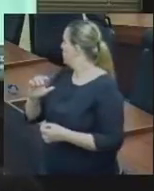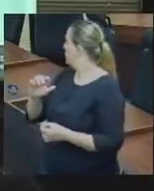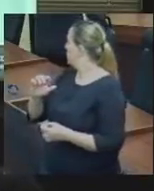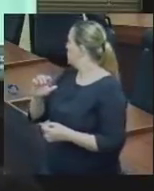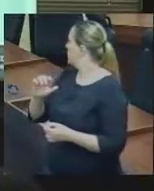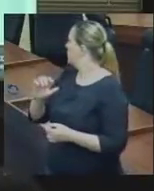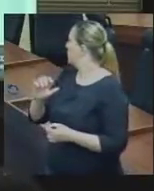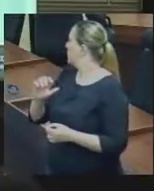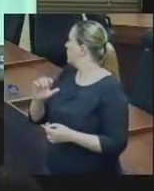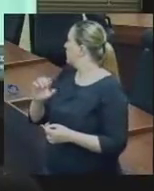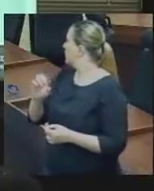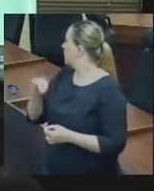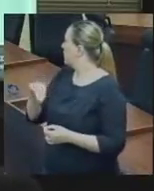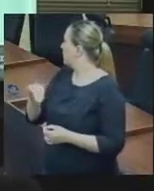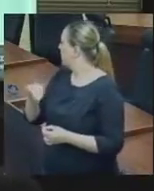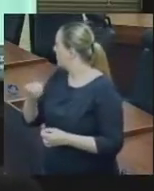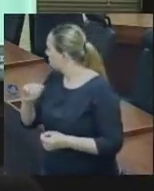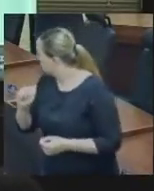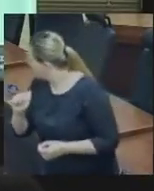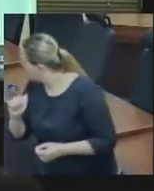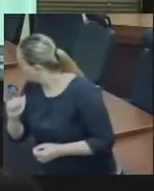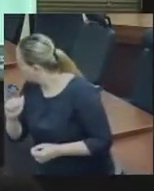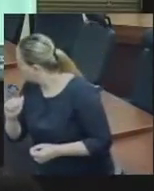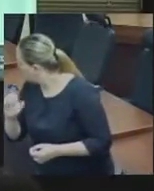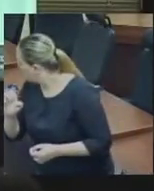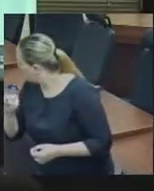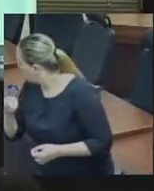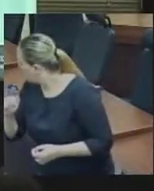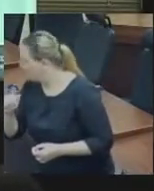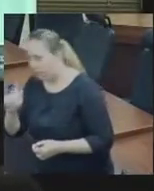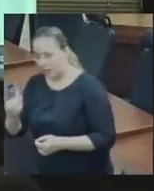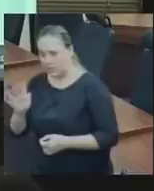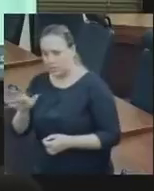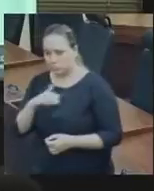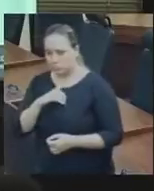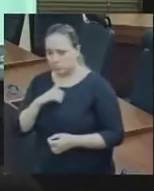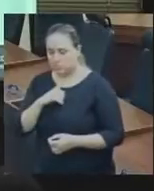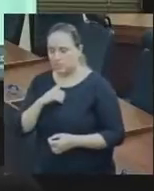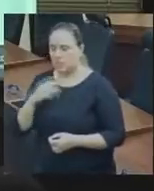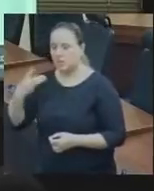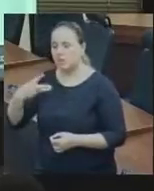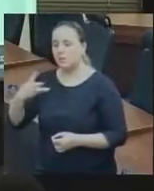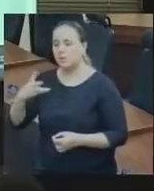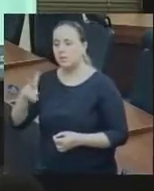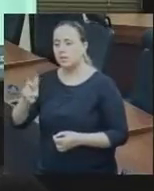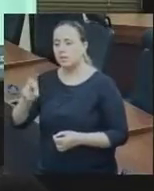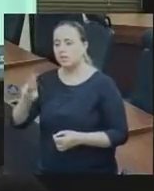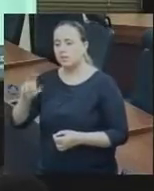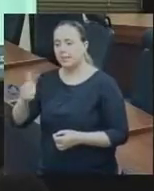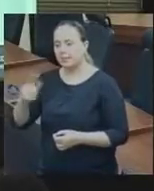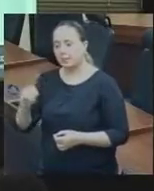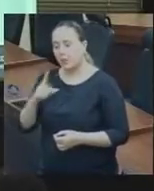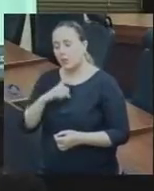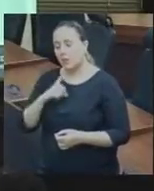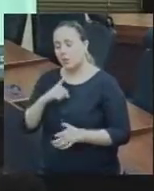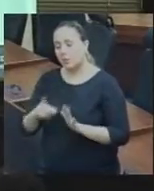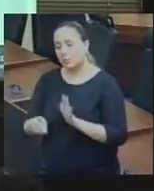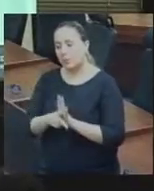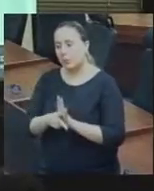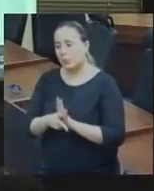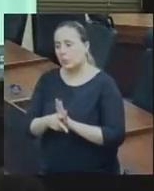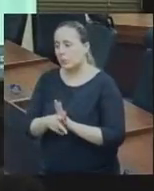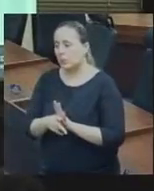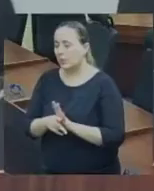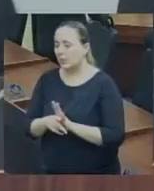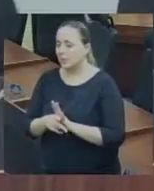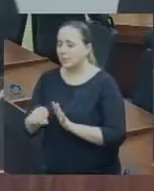hoje ele já está na terceira versão e é um protocolo destinado a aaa